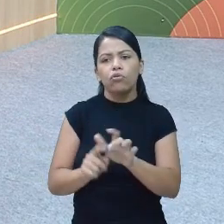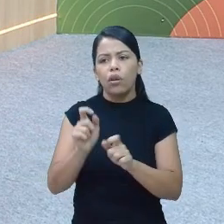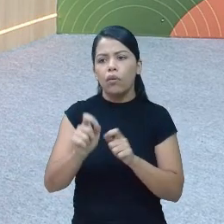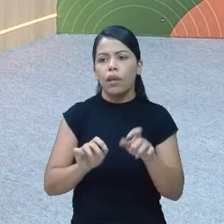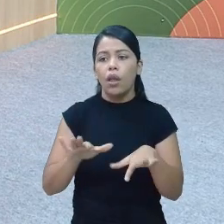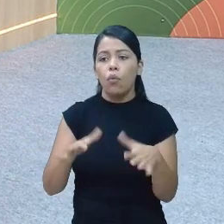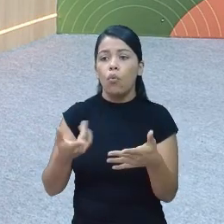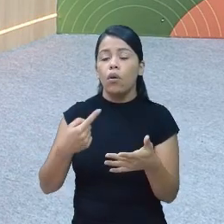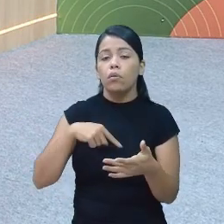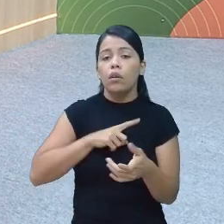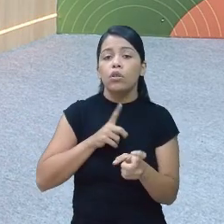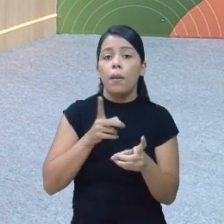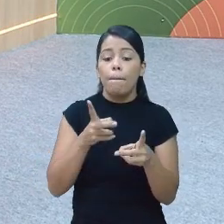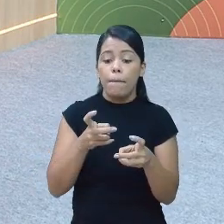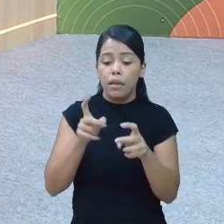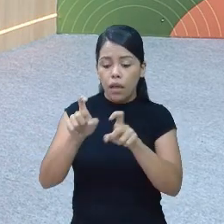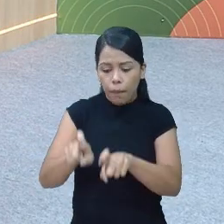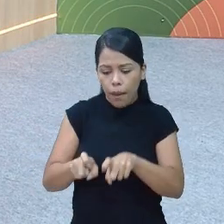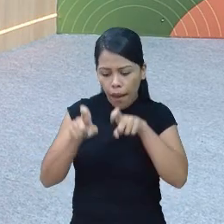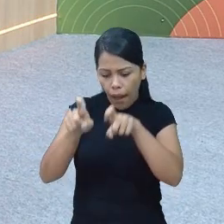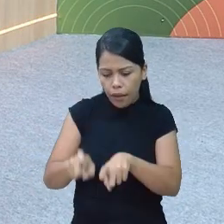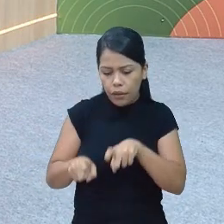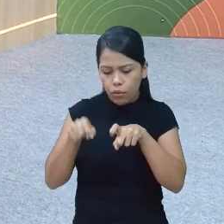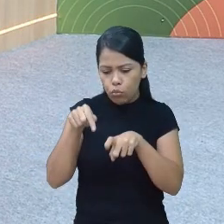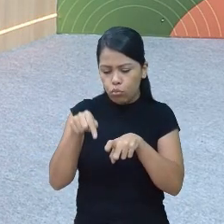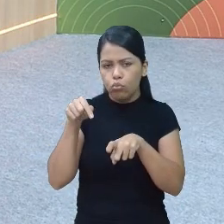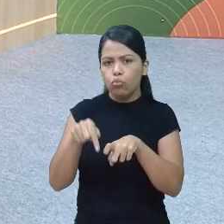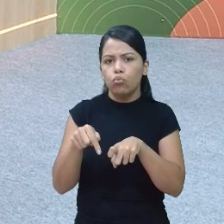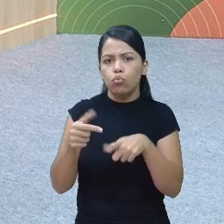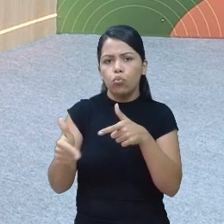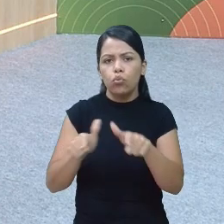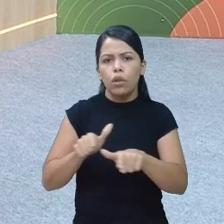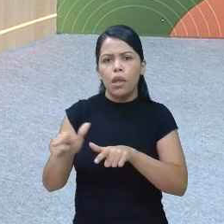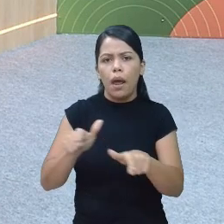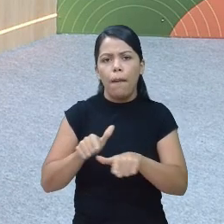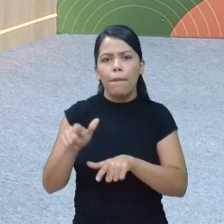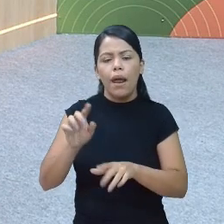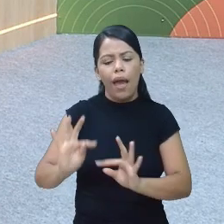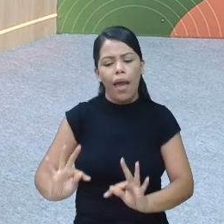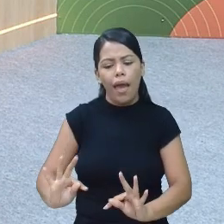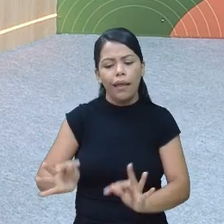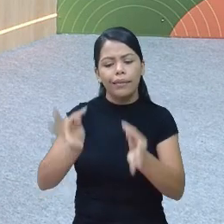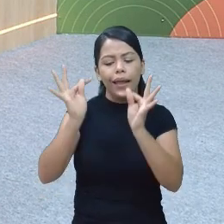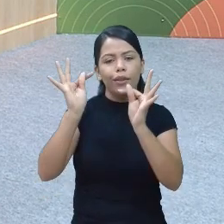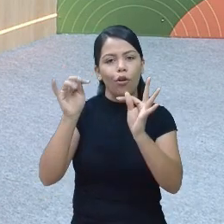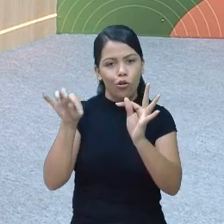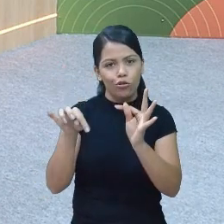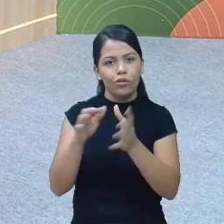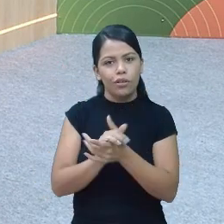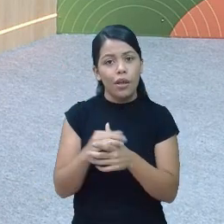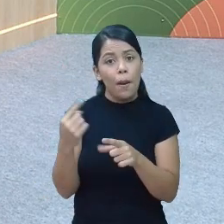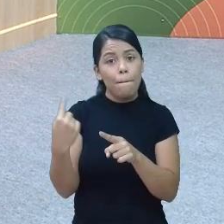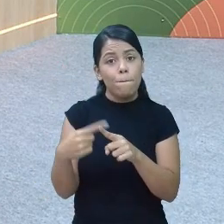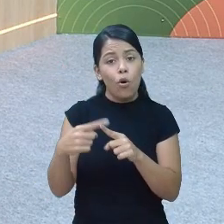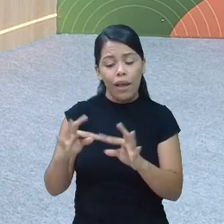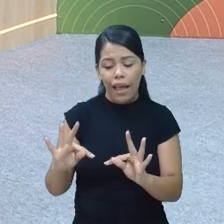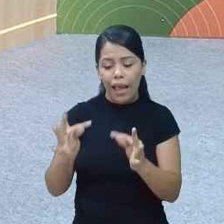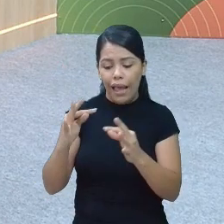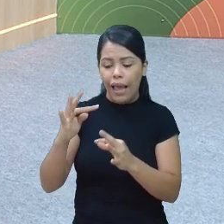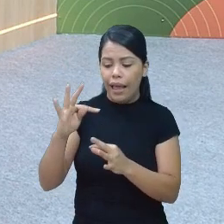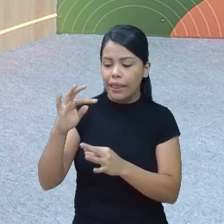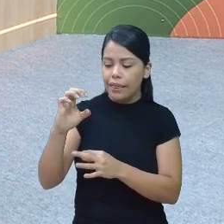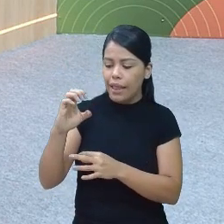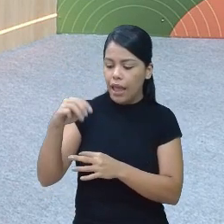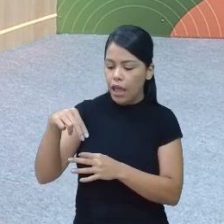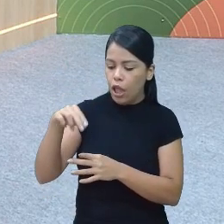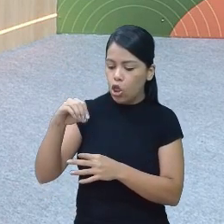observa a agricultura, a gente está tentando falar como se fosse uma tecnologia, não é? Porque a palavra tecnologia que a gente